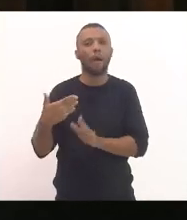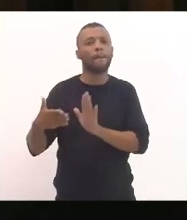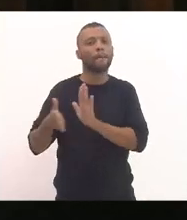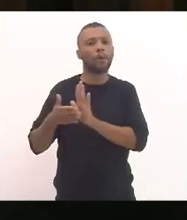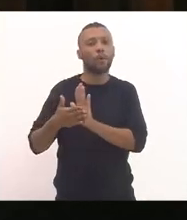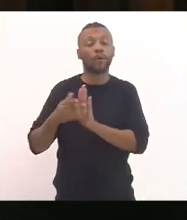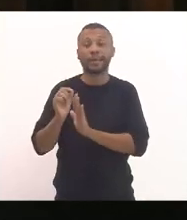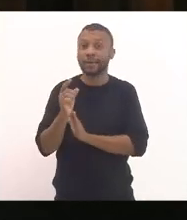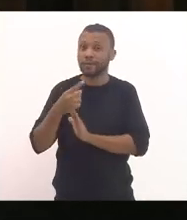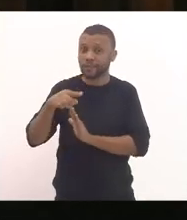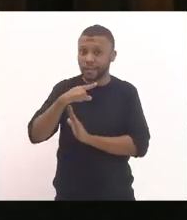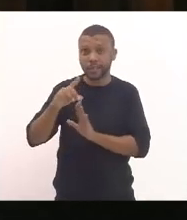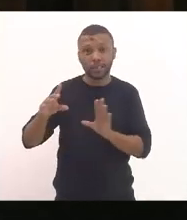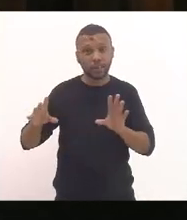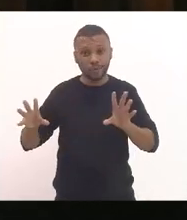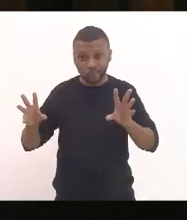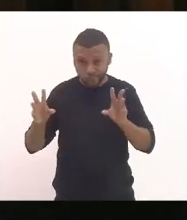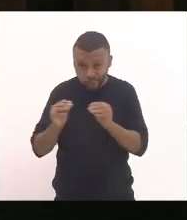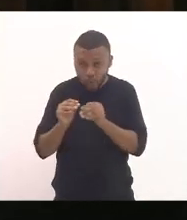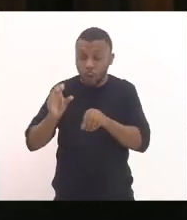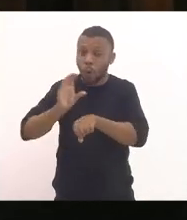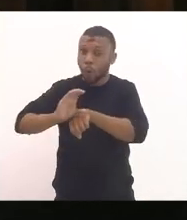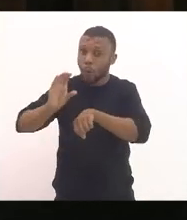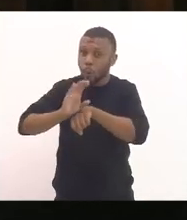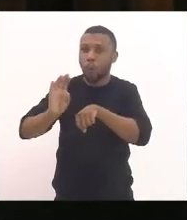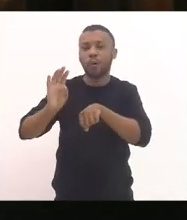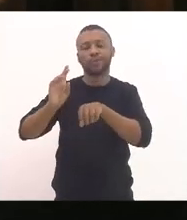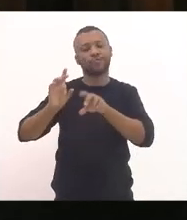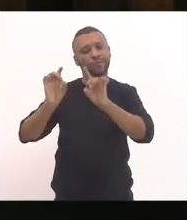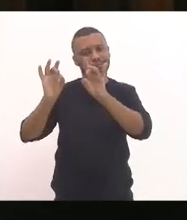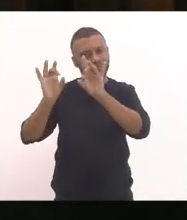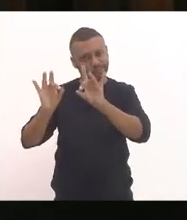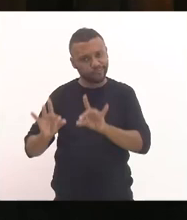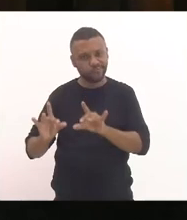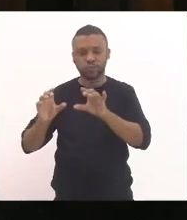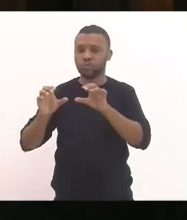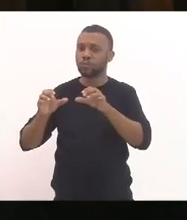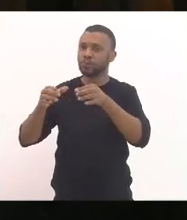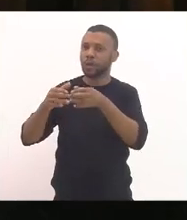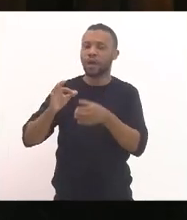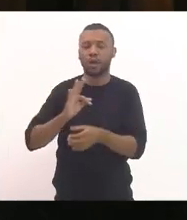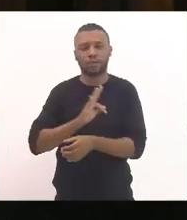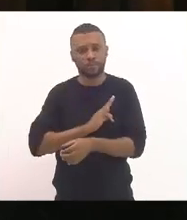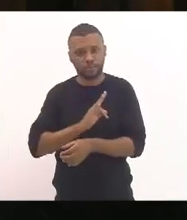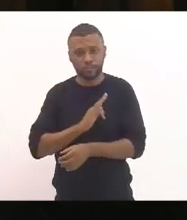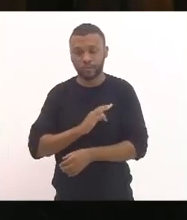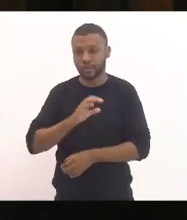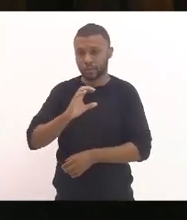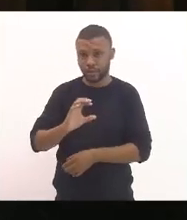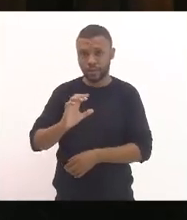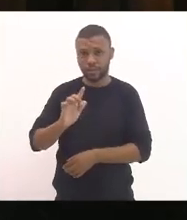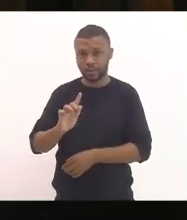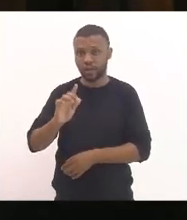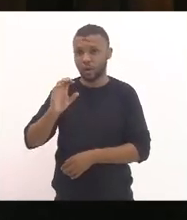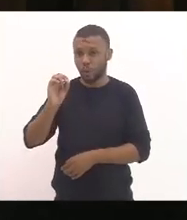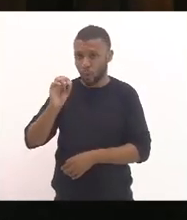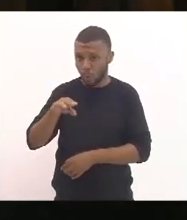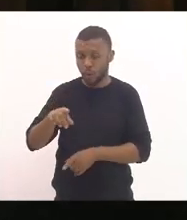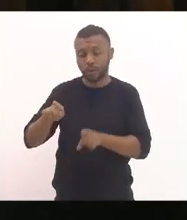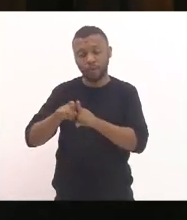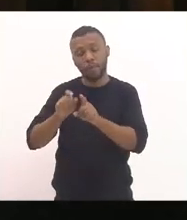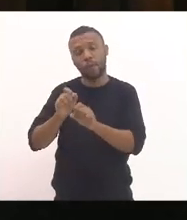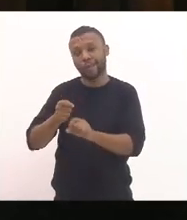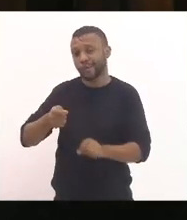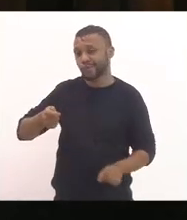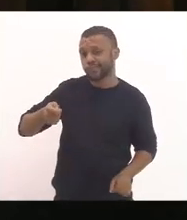aqueles que concluírem o curso de especialização um dos Comissários de polícia do Estado seja com eles possam também será